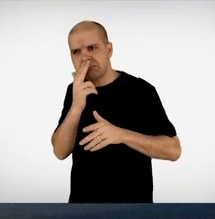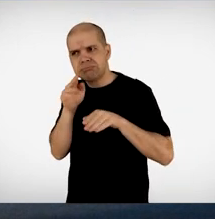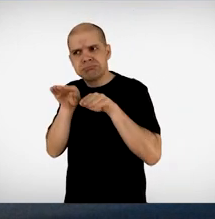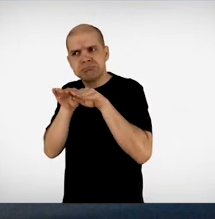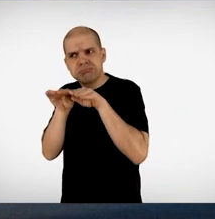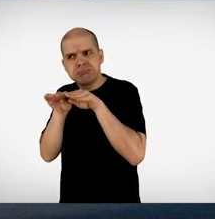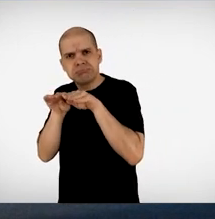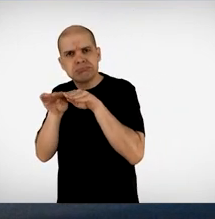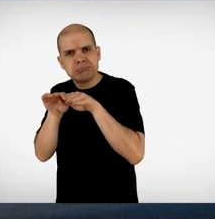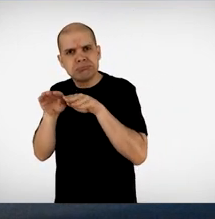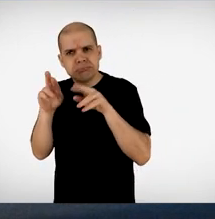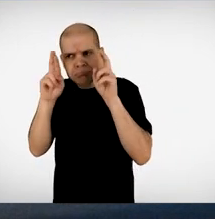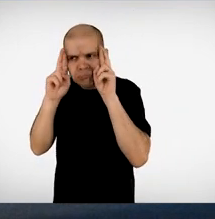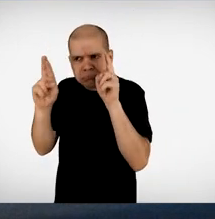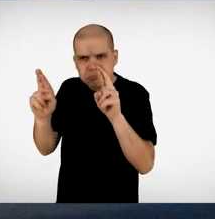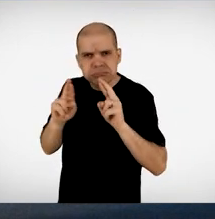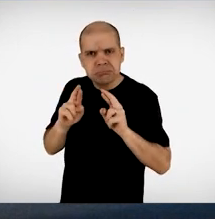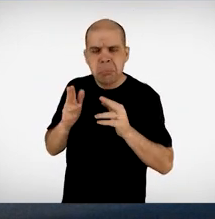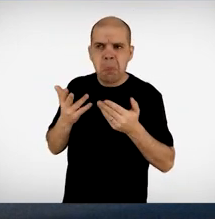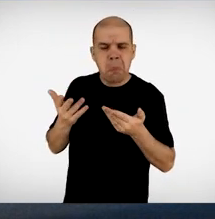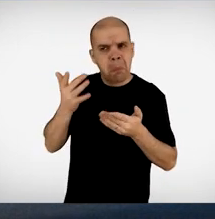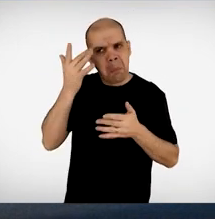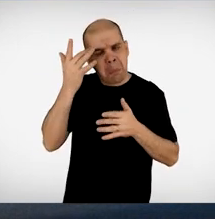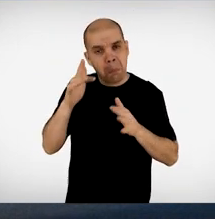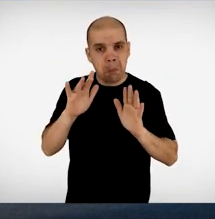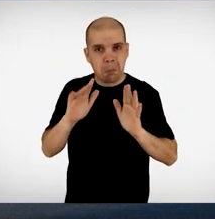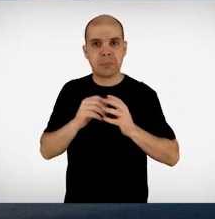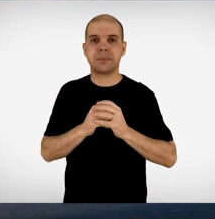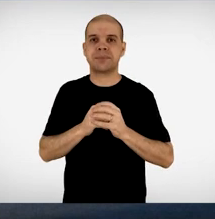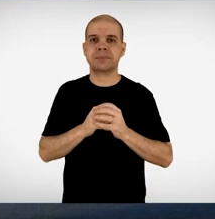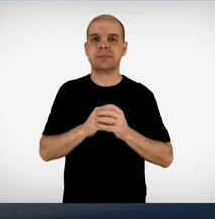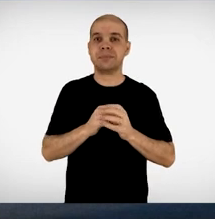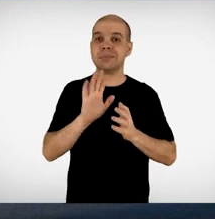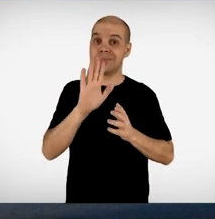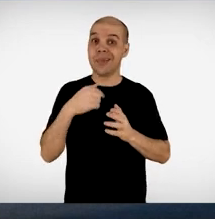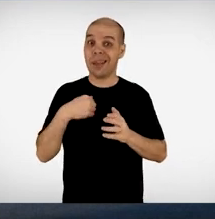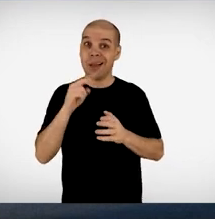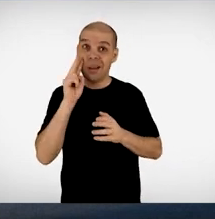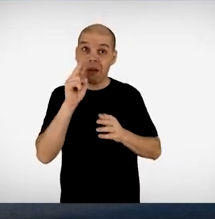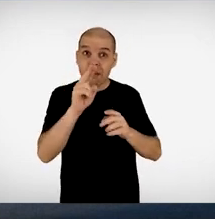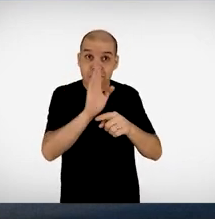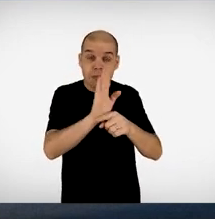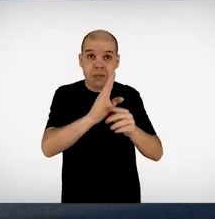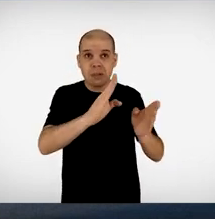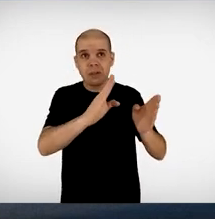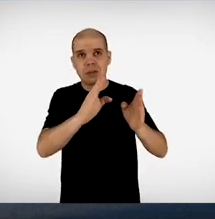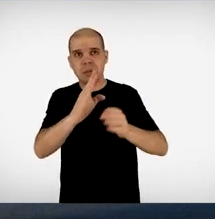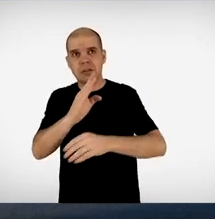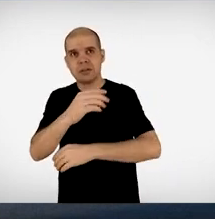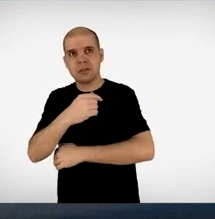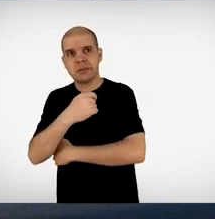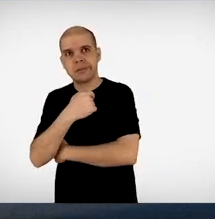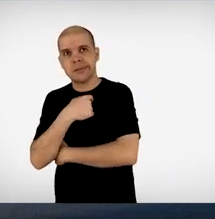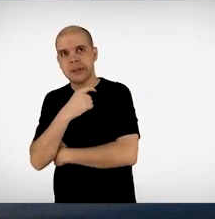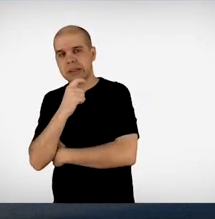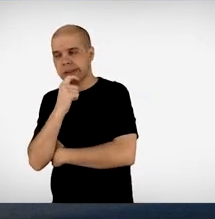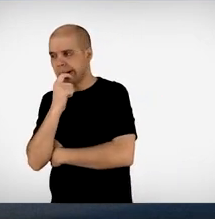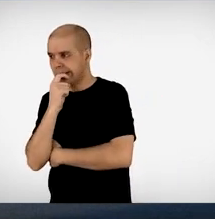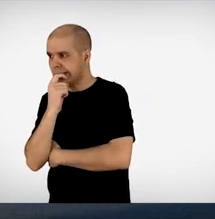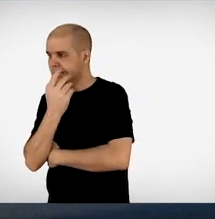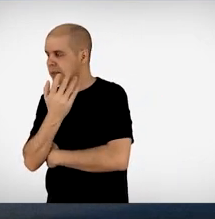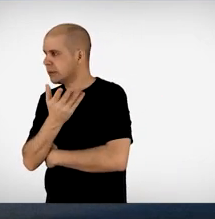bom, e eu acho que é disso que fala esse filme. E é isso que eu senti raiva, porque eu fiquei com inveja,